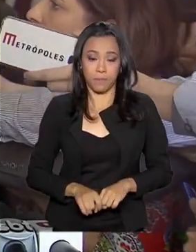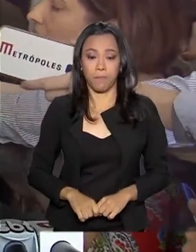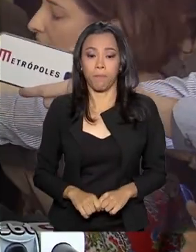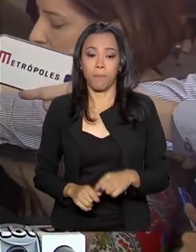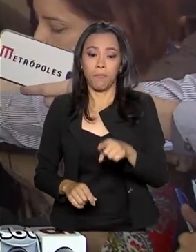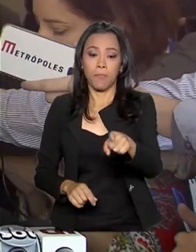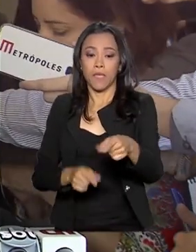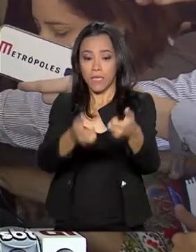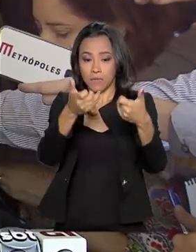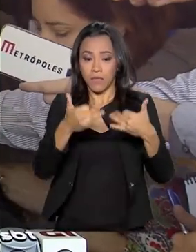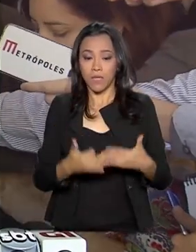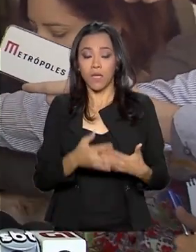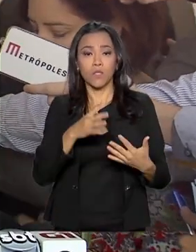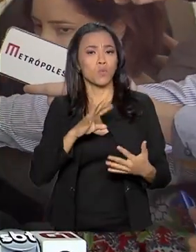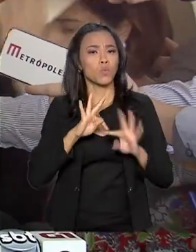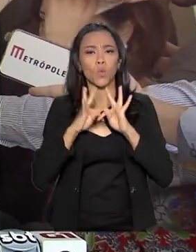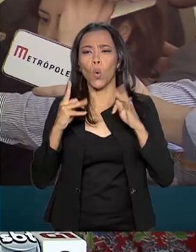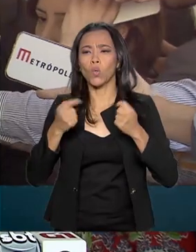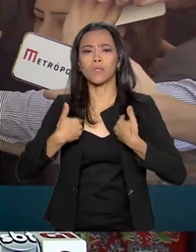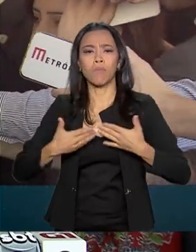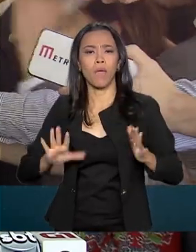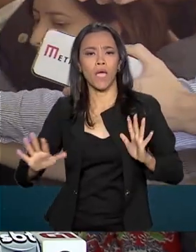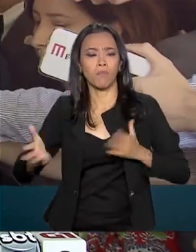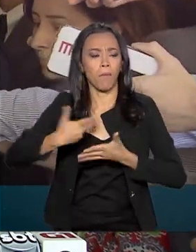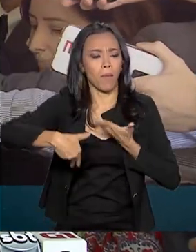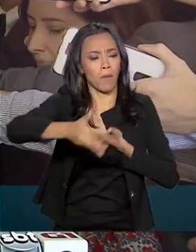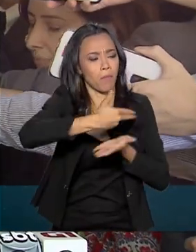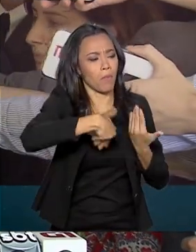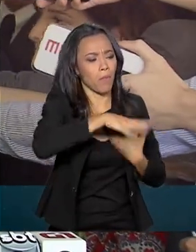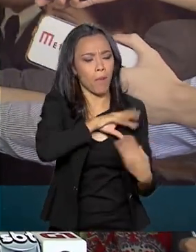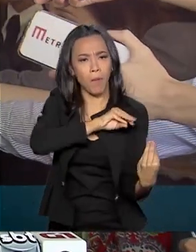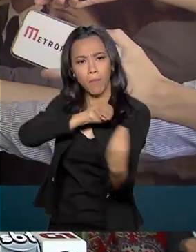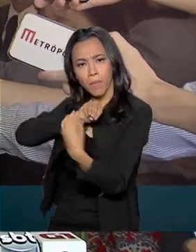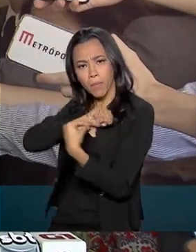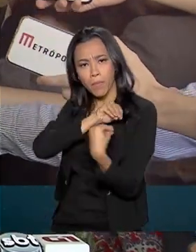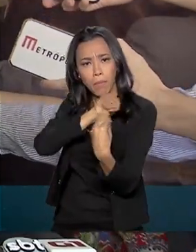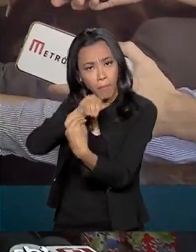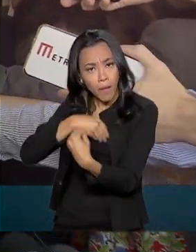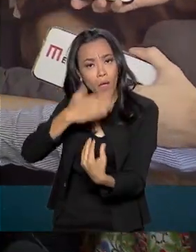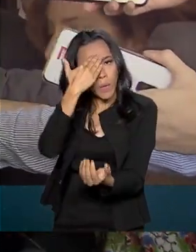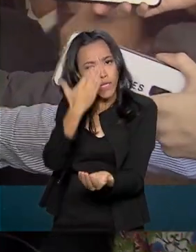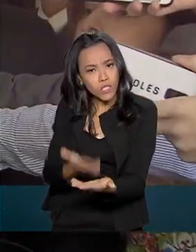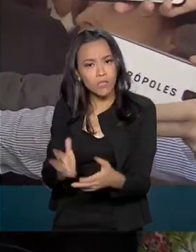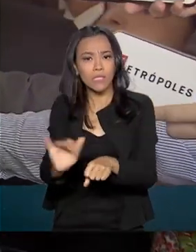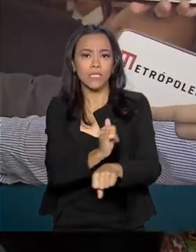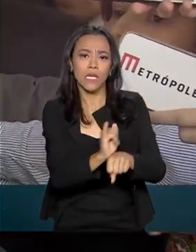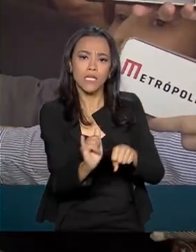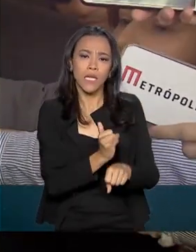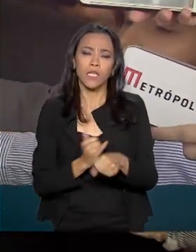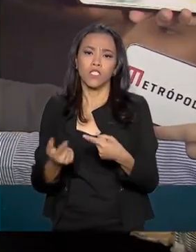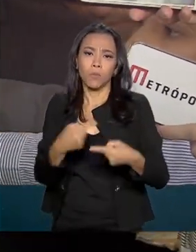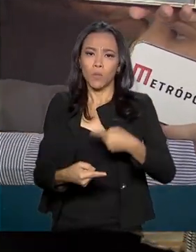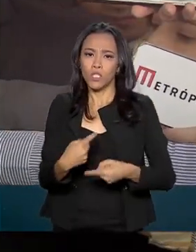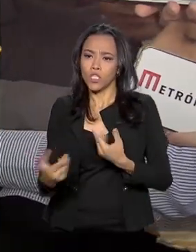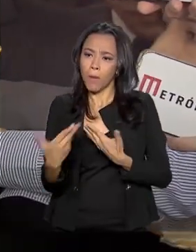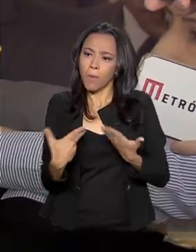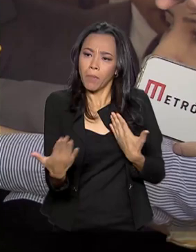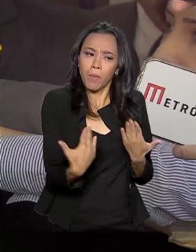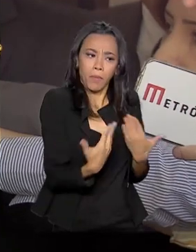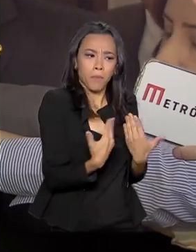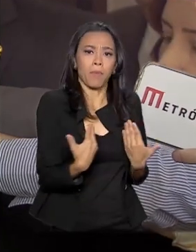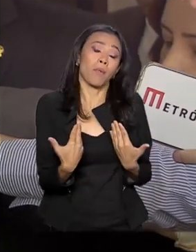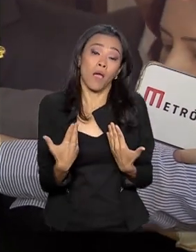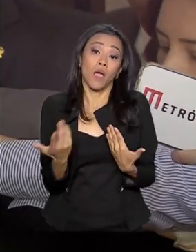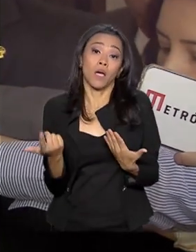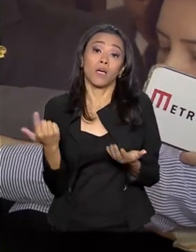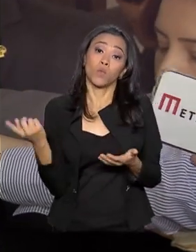todos muito construtivos. Eu confio nessa capacidade de articulação política, no papel decisivo tanto da